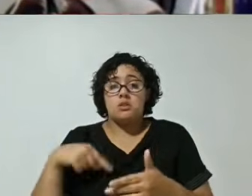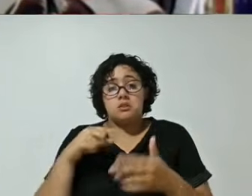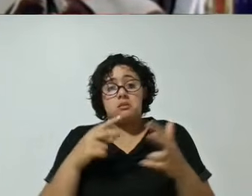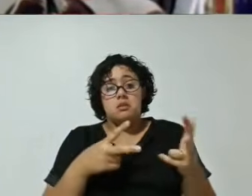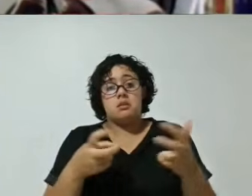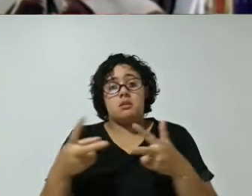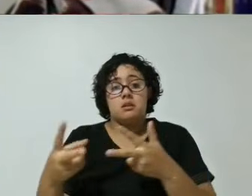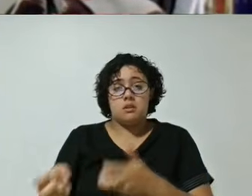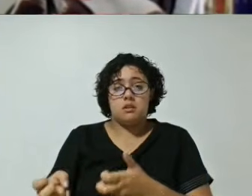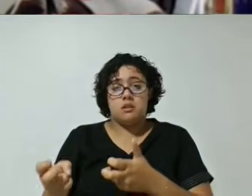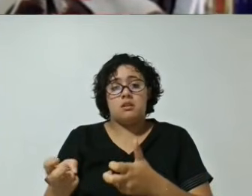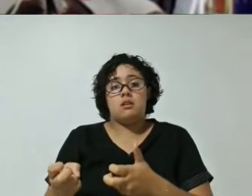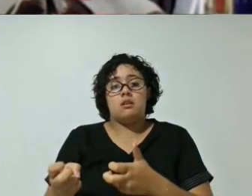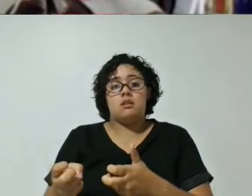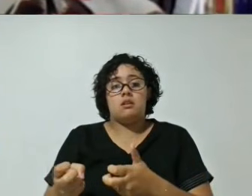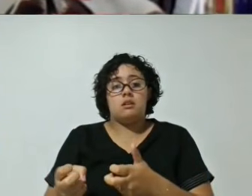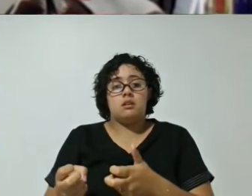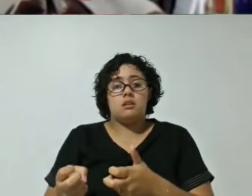né,